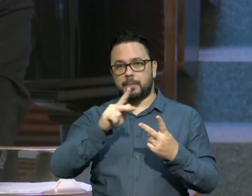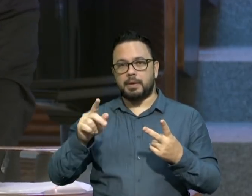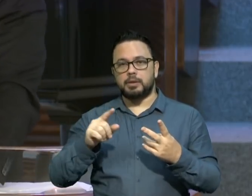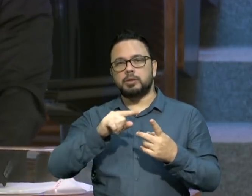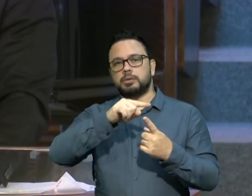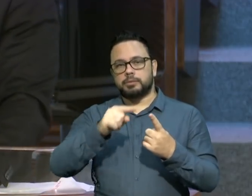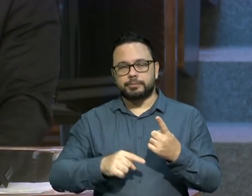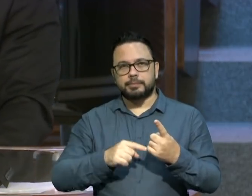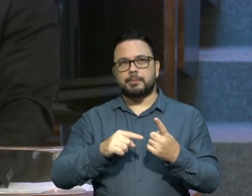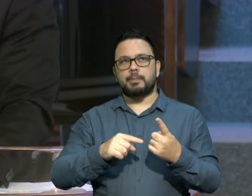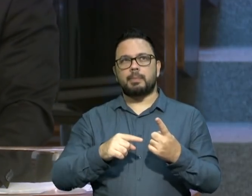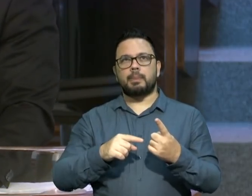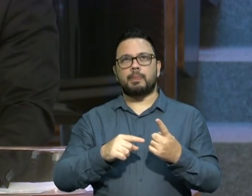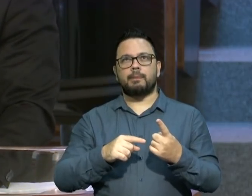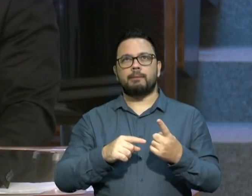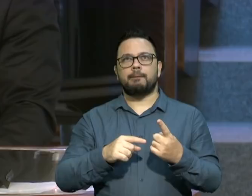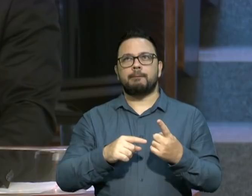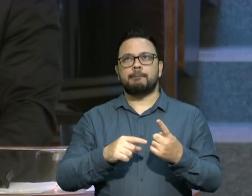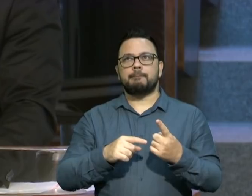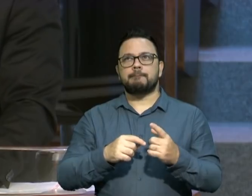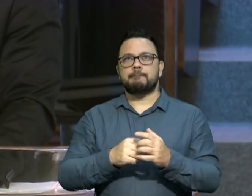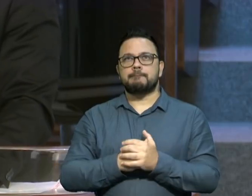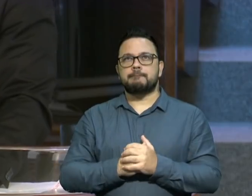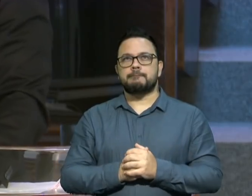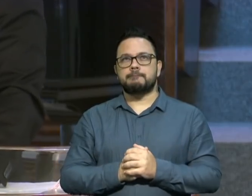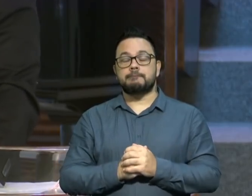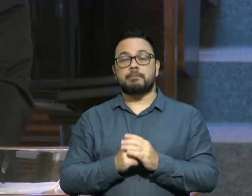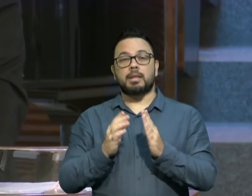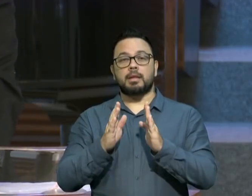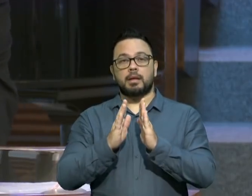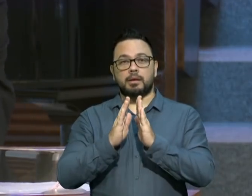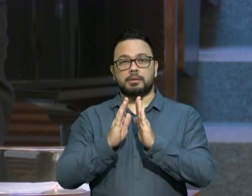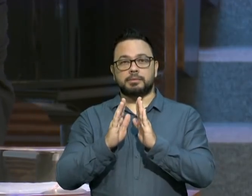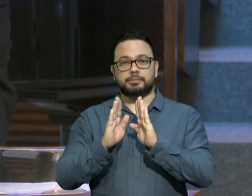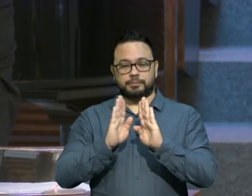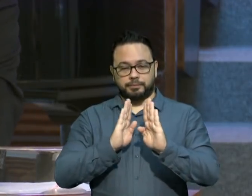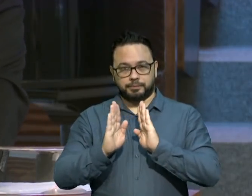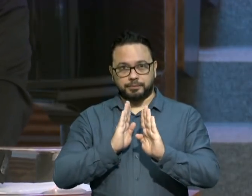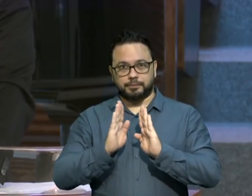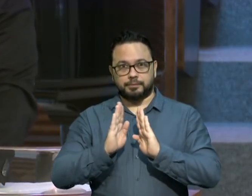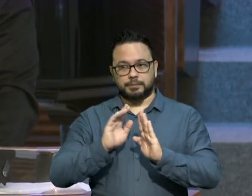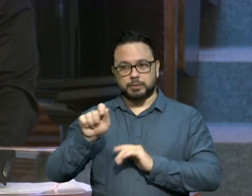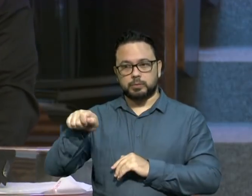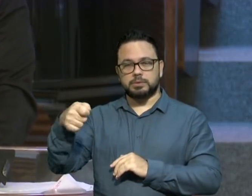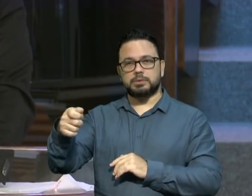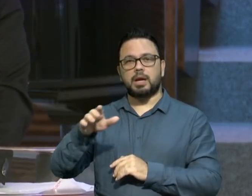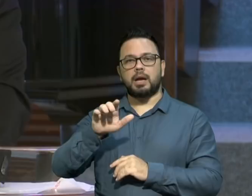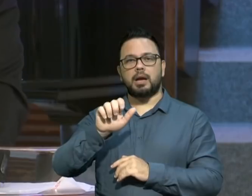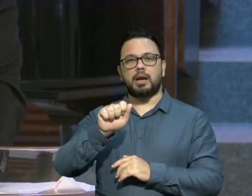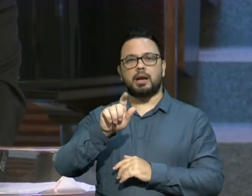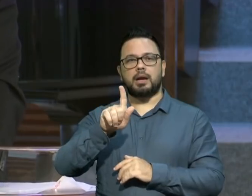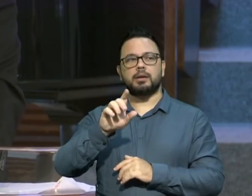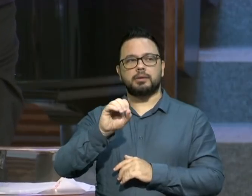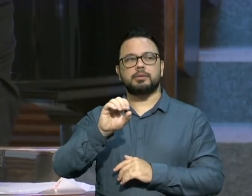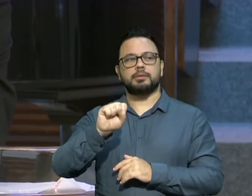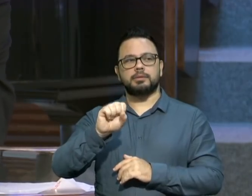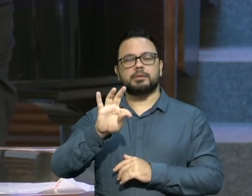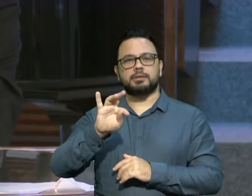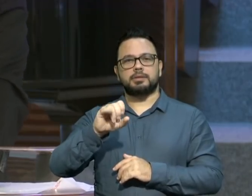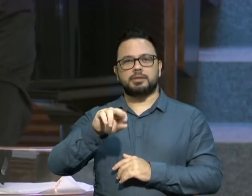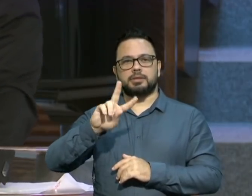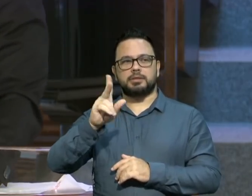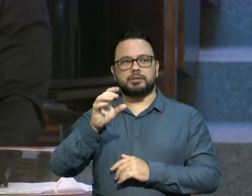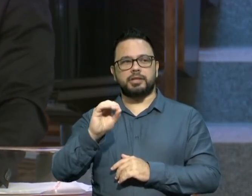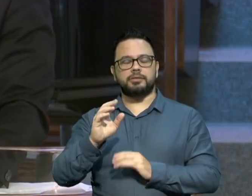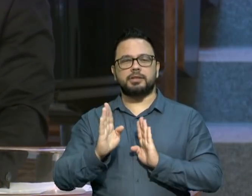Agostinho de hipona e incorporou a filosofia platônica na teologia romana a